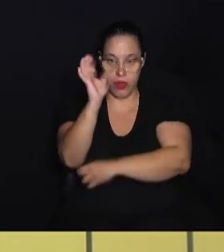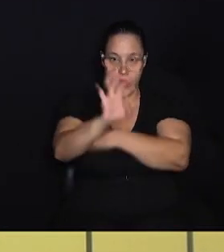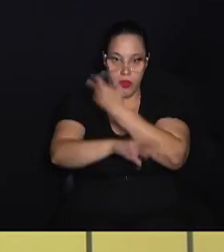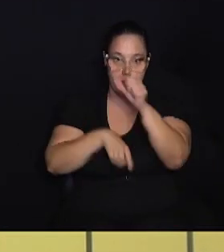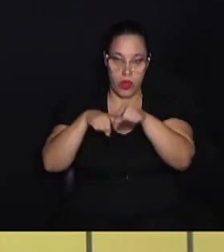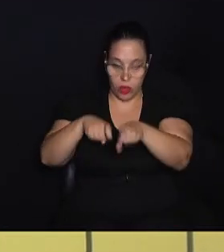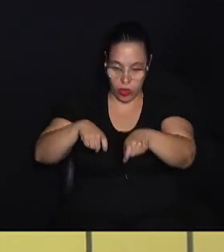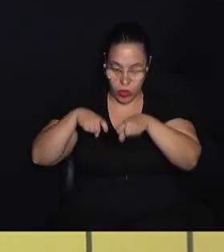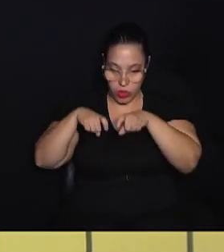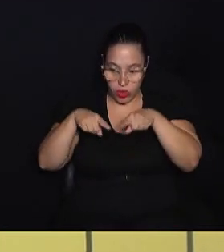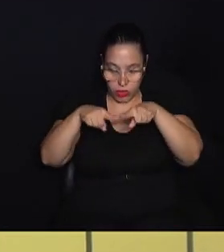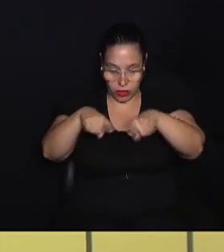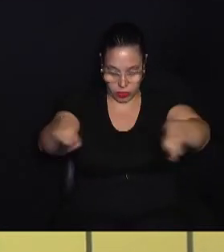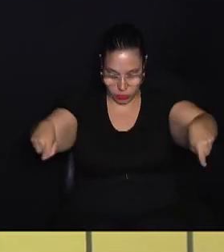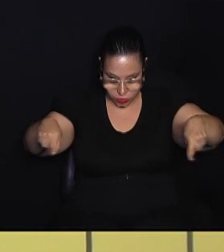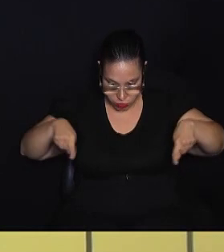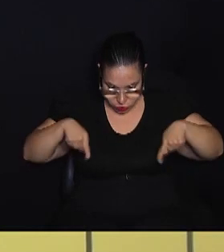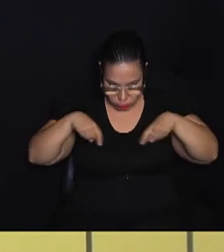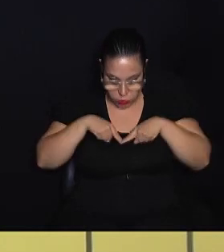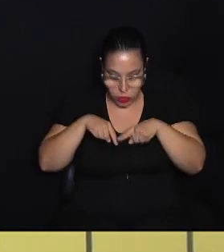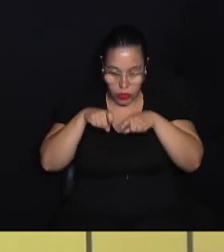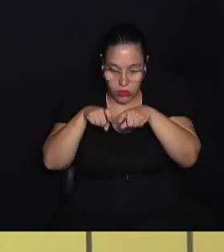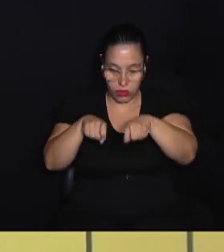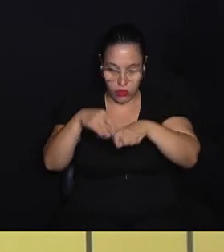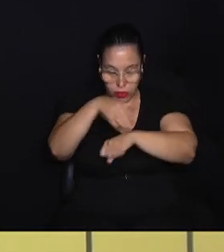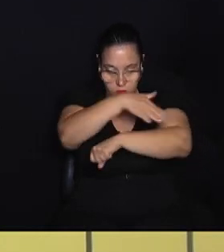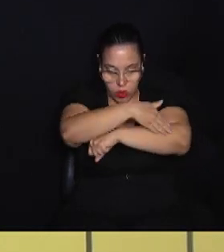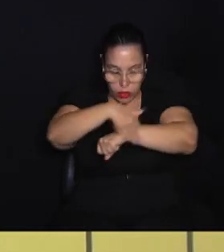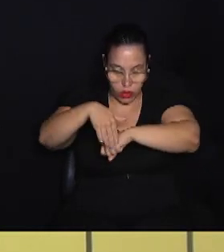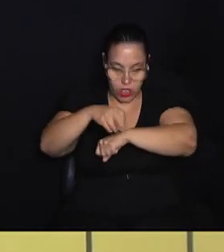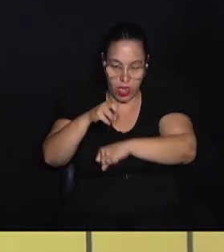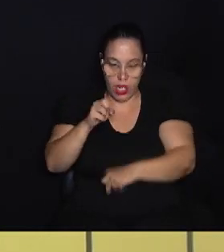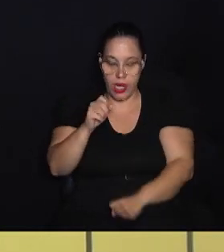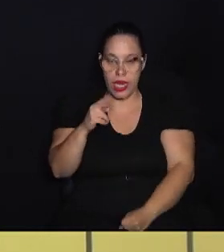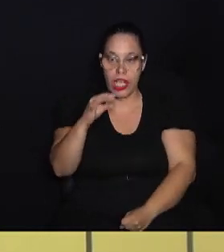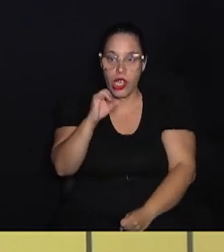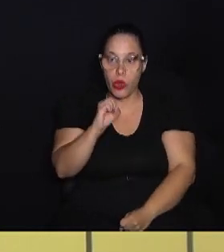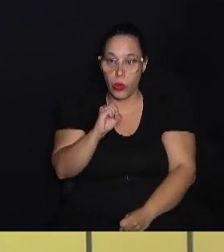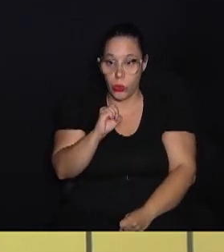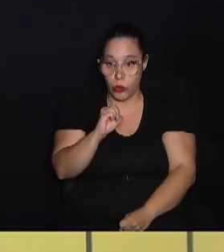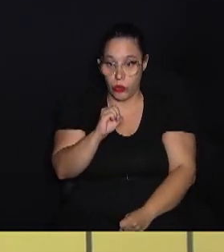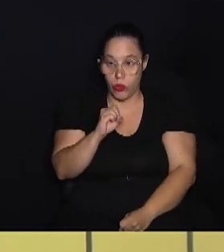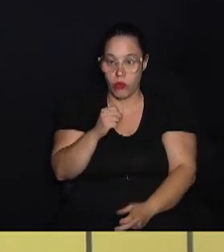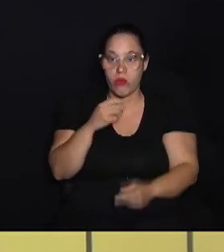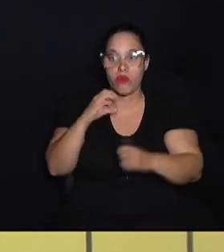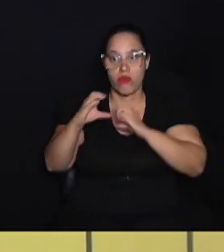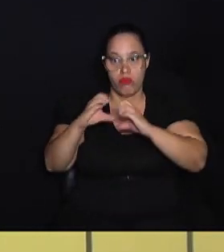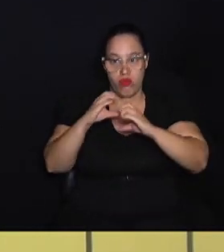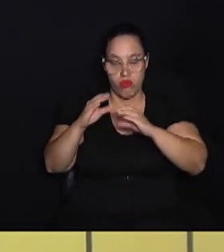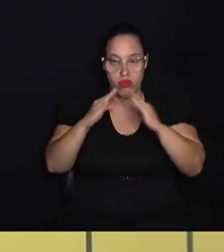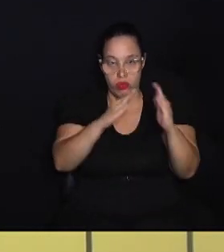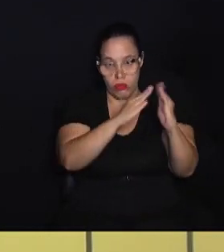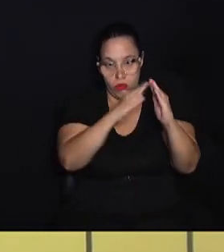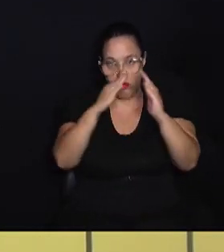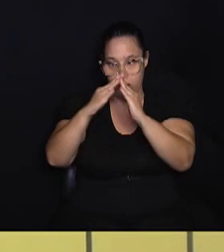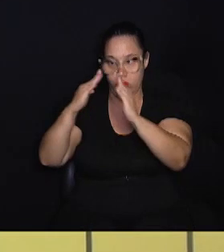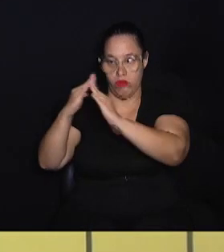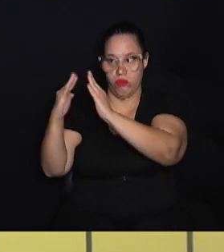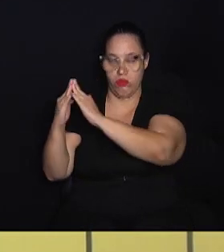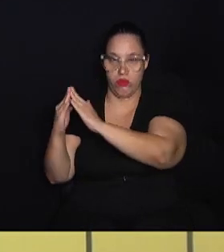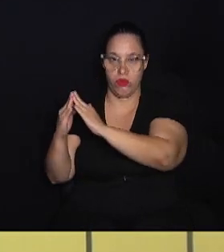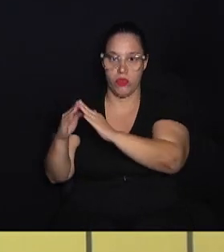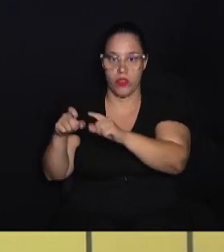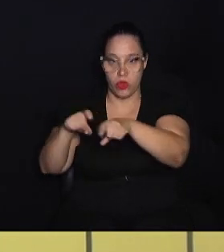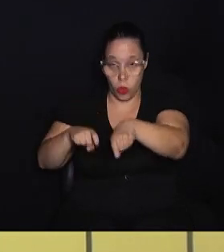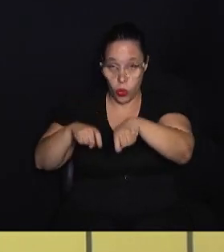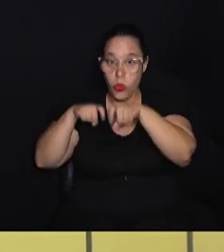rural realizarem a manutenção das estradas e dos aceros, conversarem com os vizinhos até nessas áreas